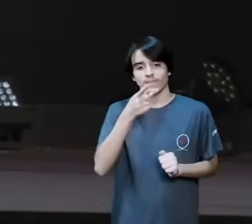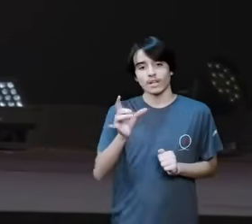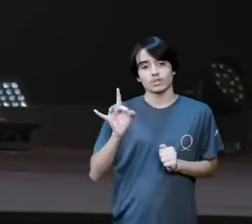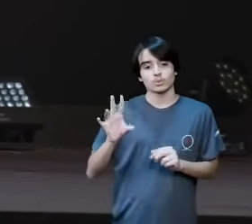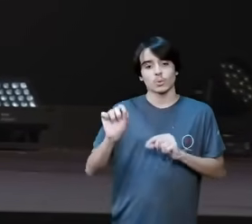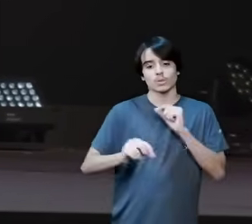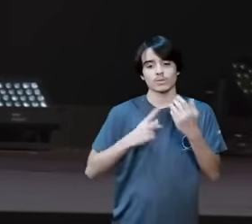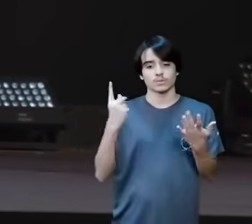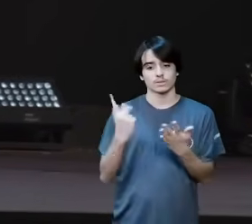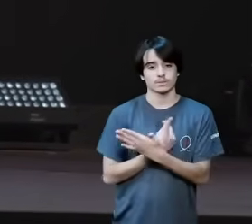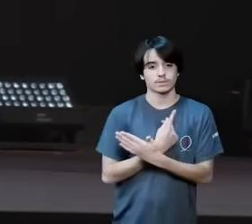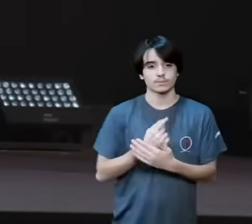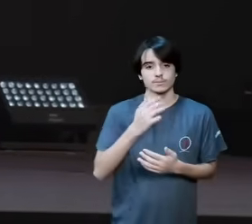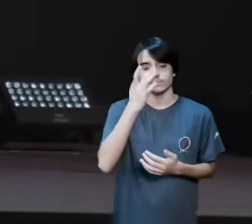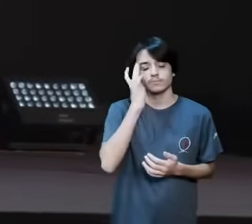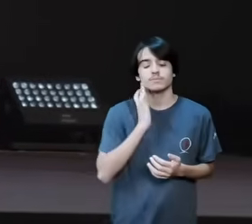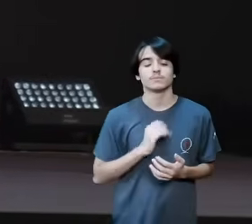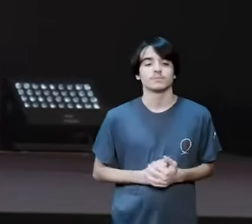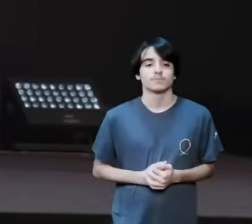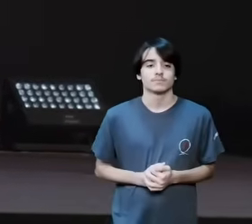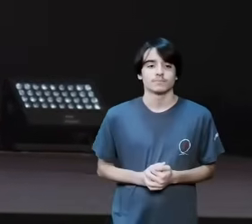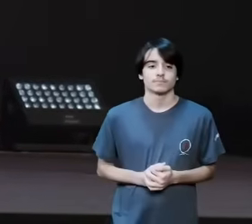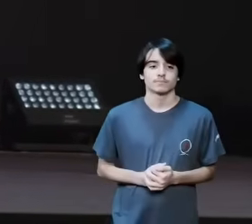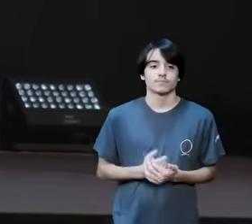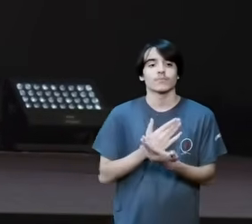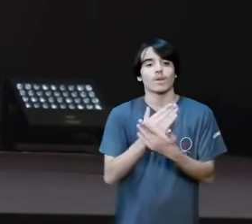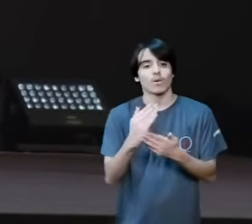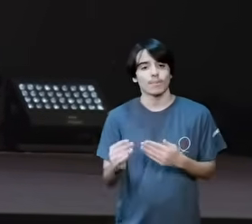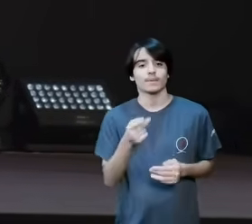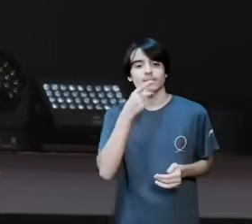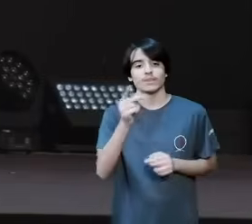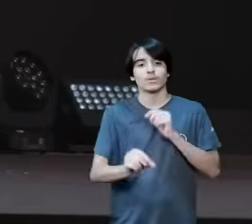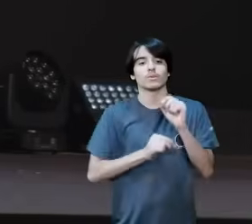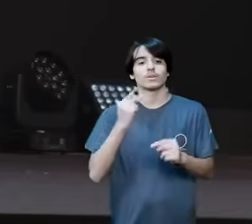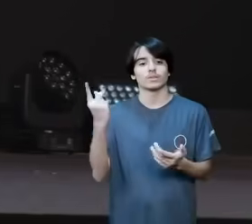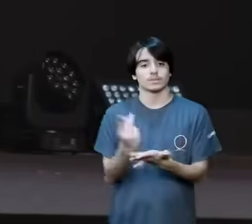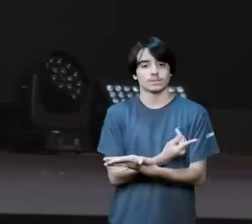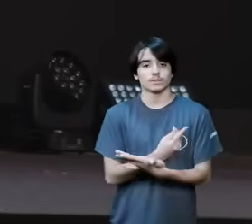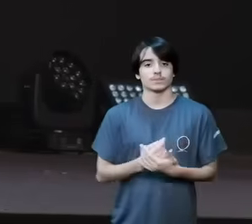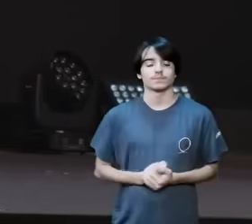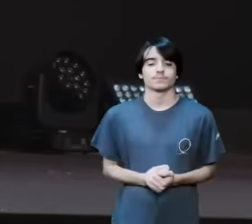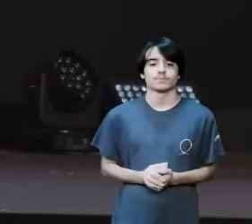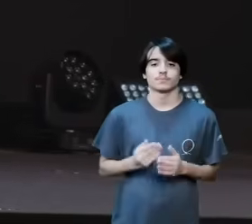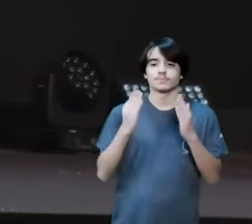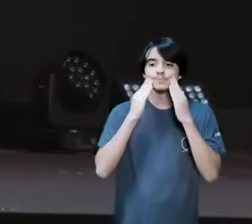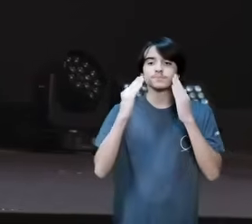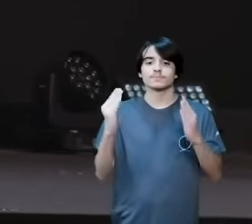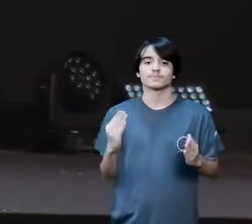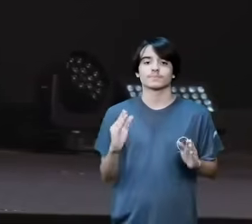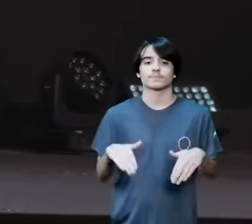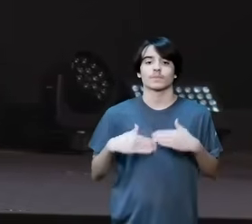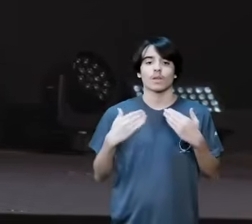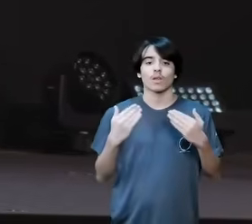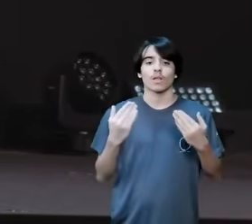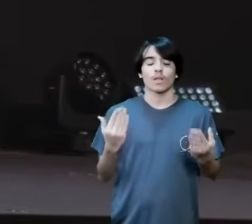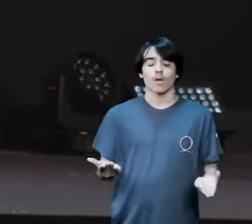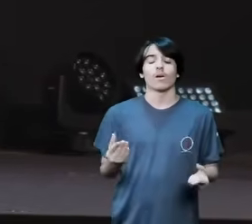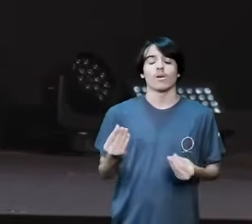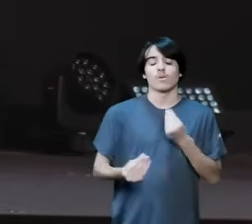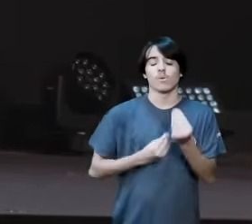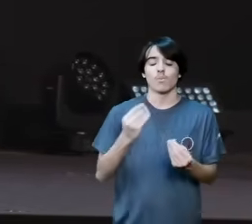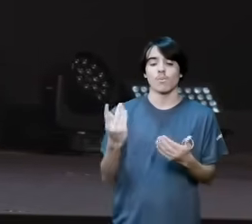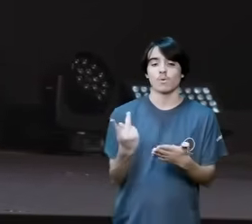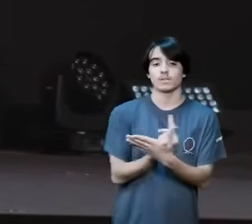que aconteceu. Ele até começa falando do que aconteceu, para mostrar qual é o estado original, ou